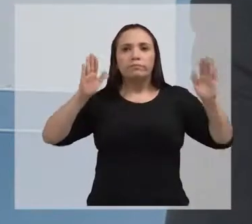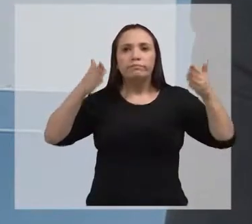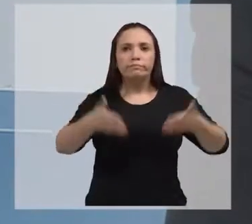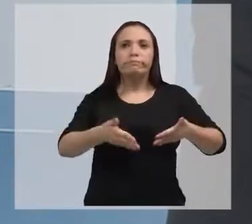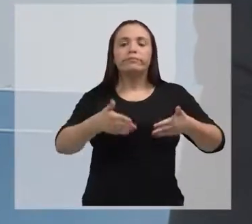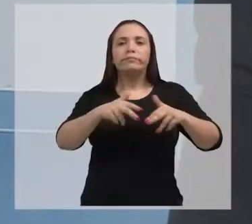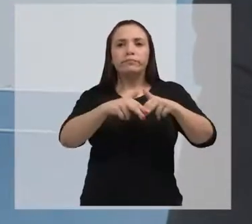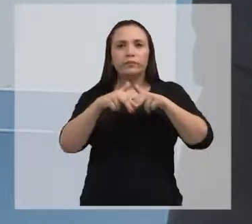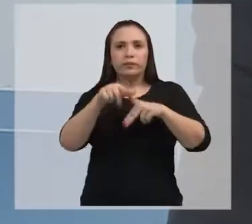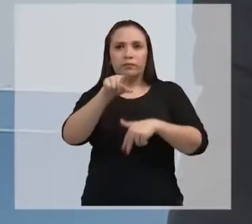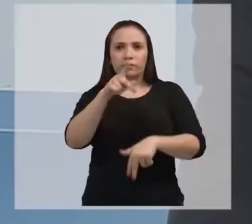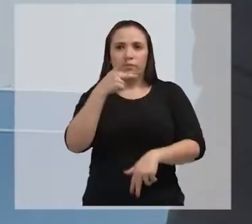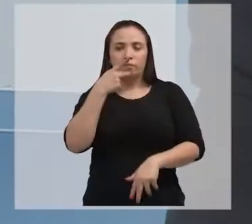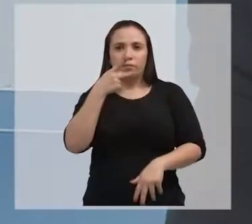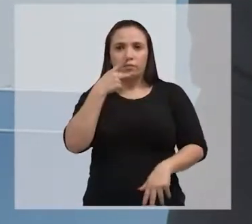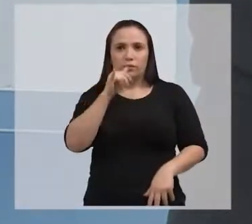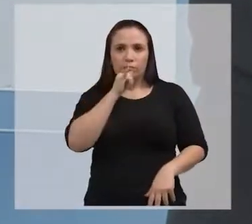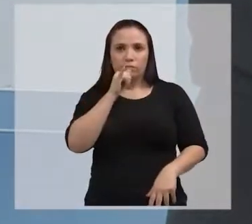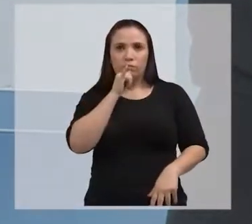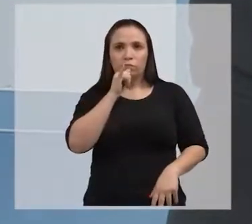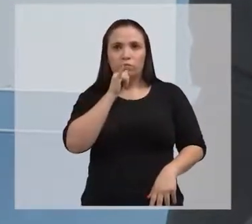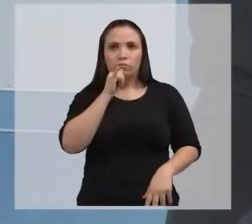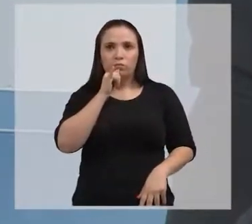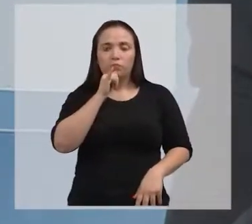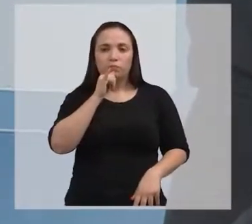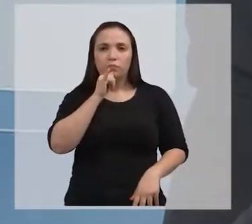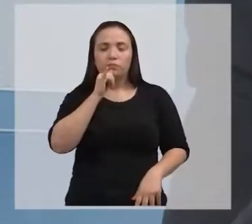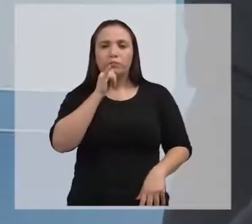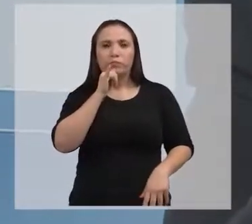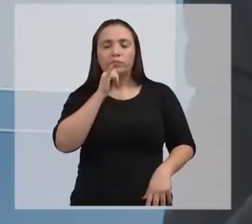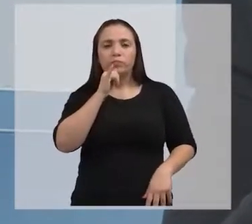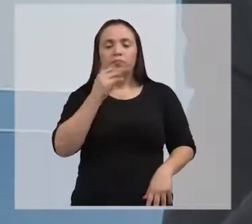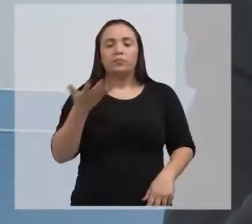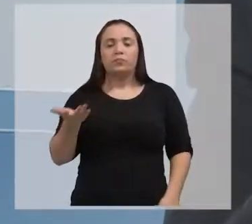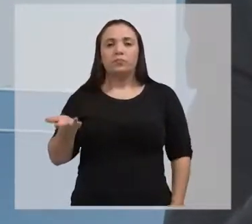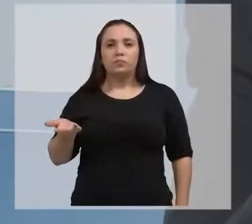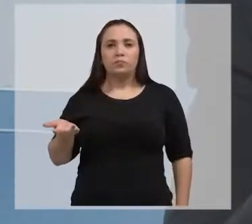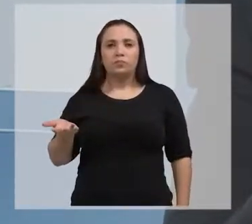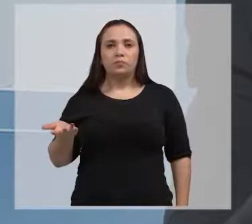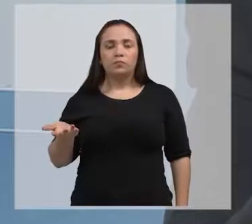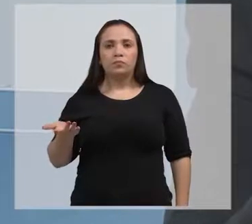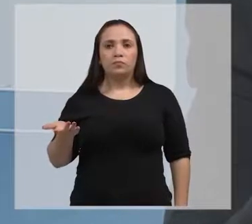preciso de você para a gente voltar na história. Eu preciso de você para voltar na história.